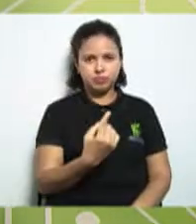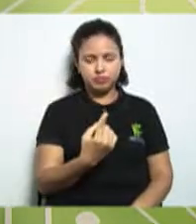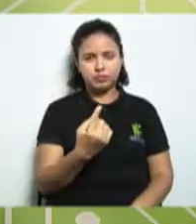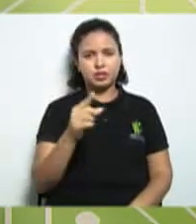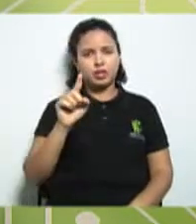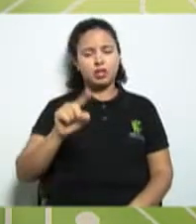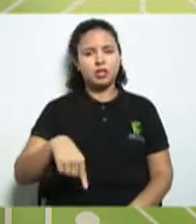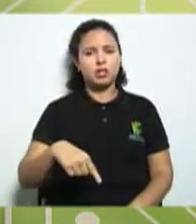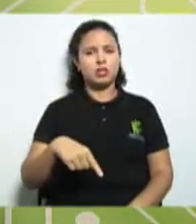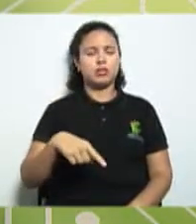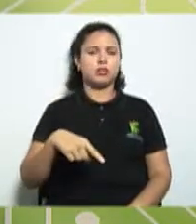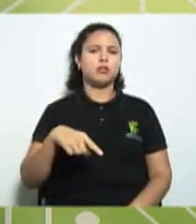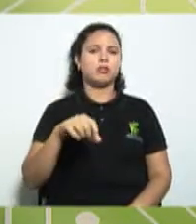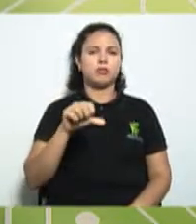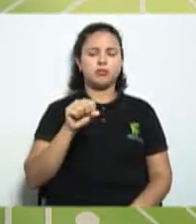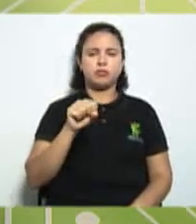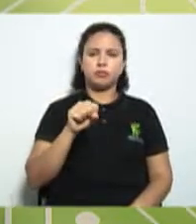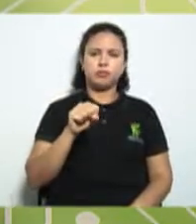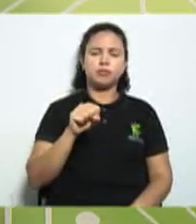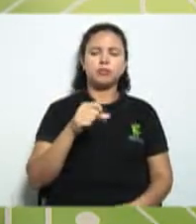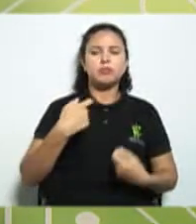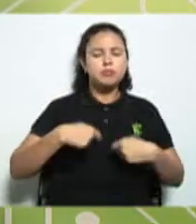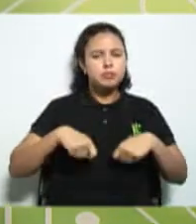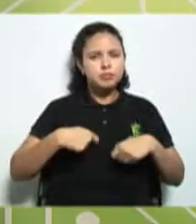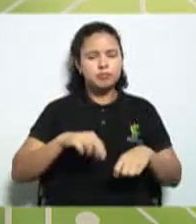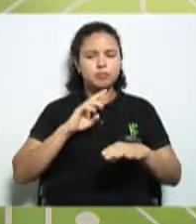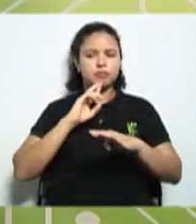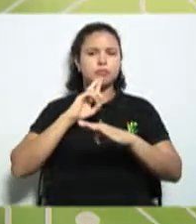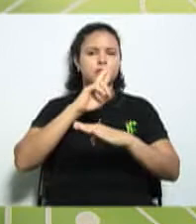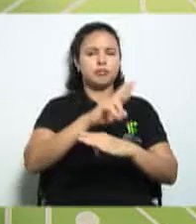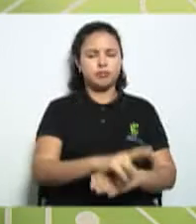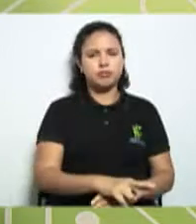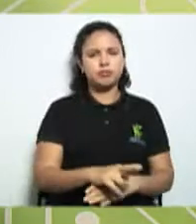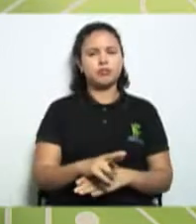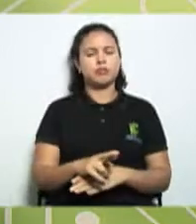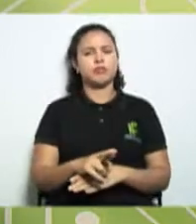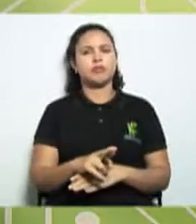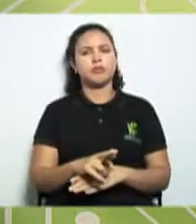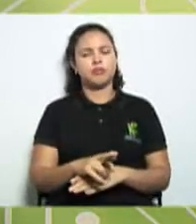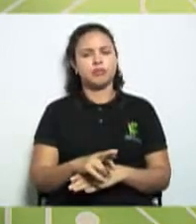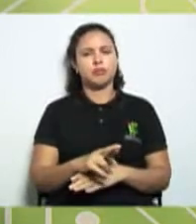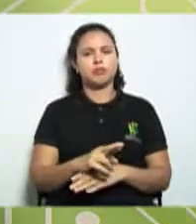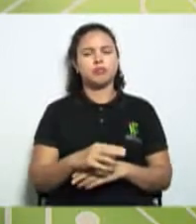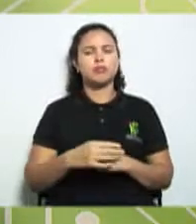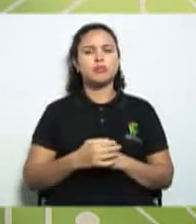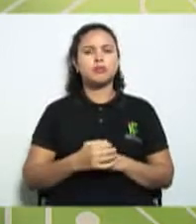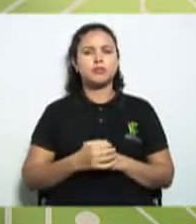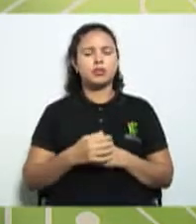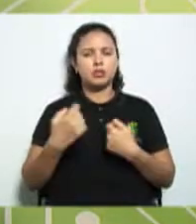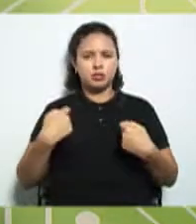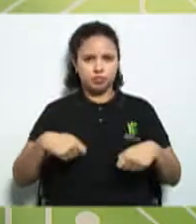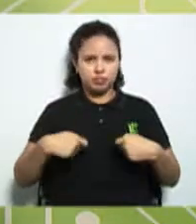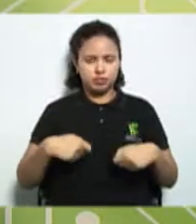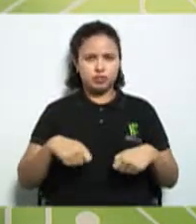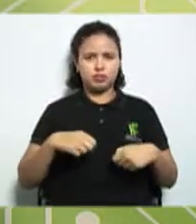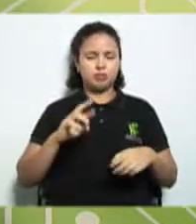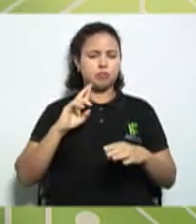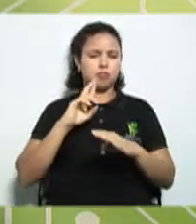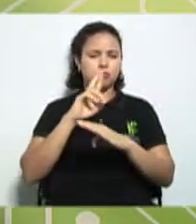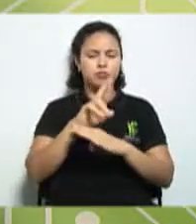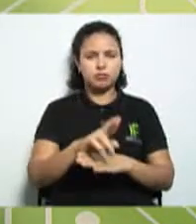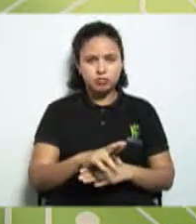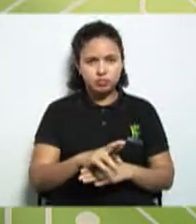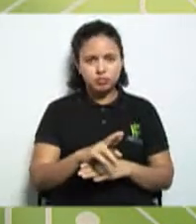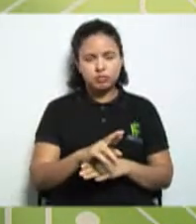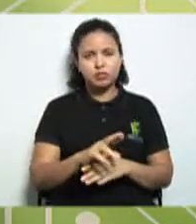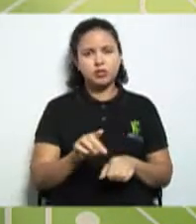de uma situação que precisa ser solucionada, ou seja, ela é emergente, né? Precisa de uma solução,